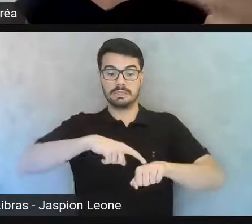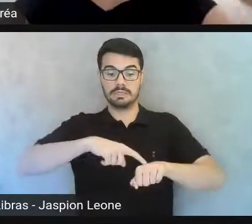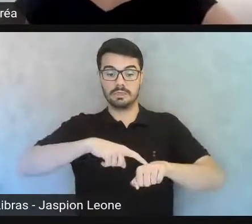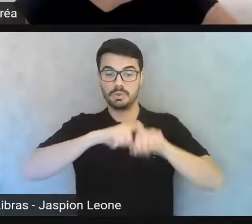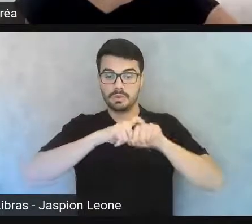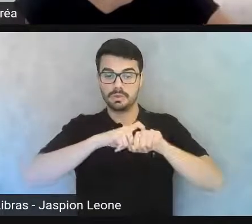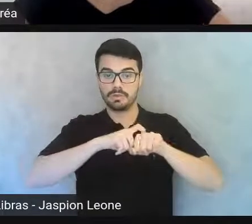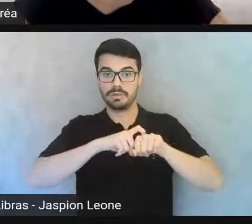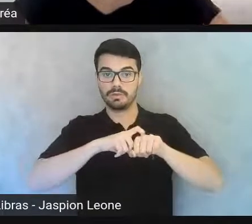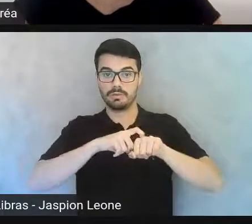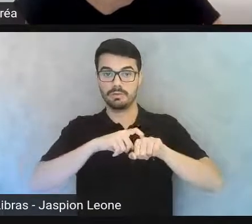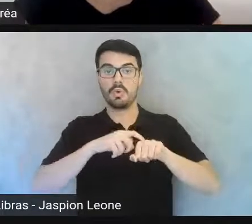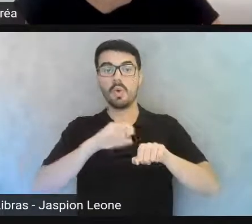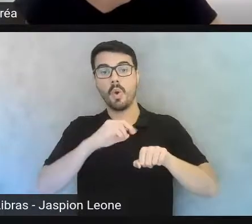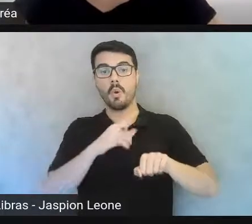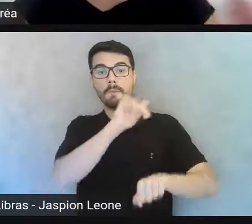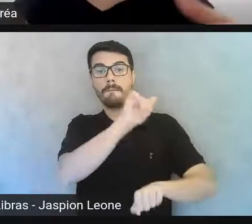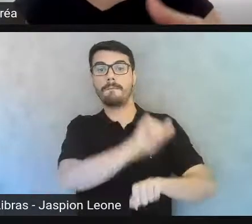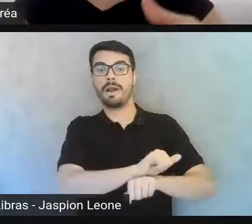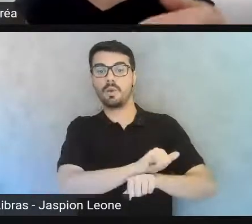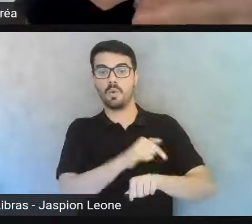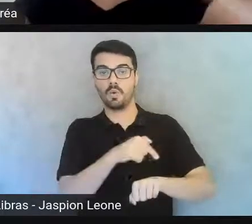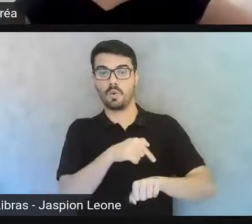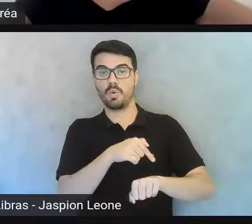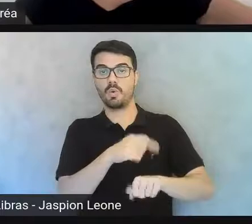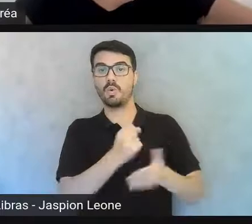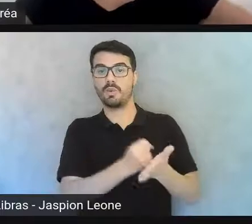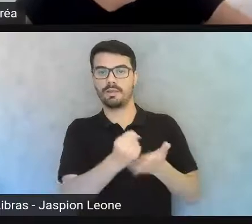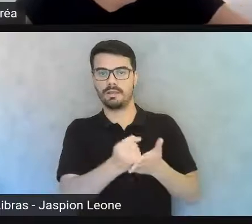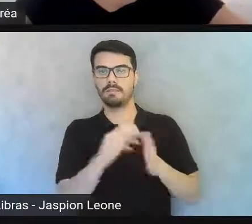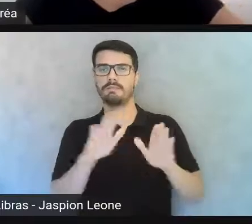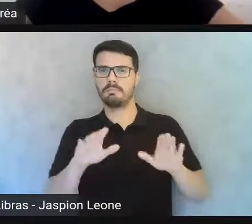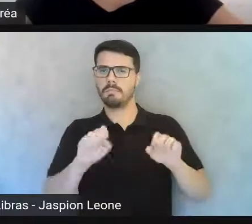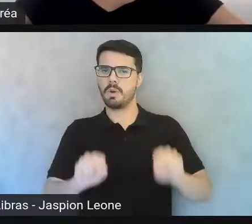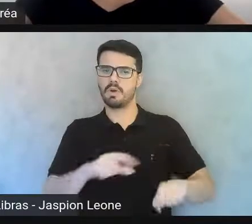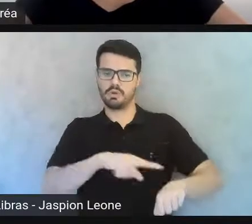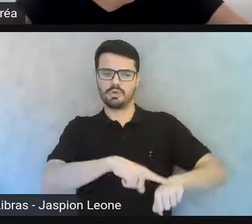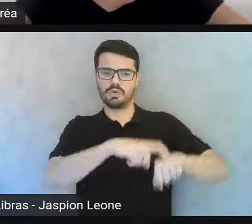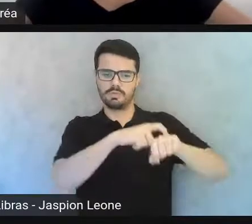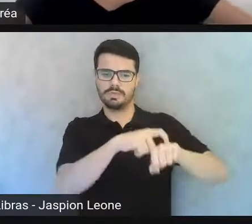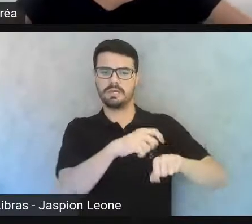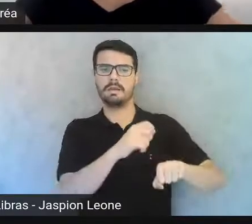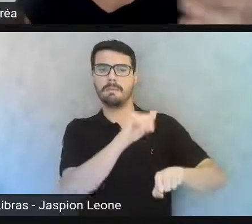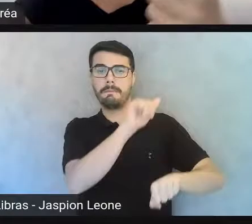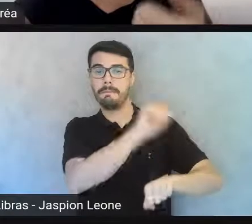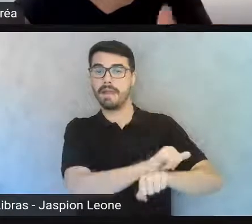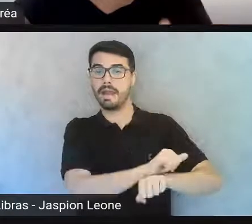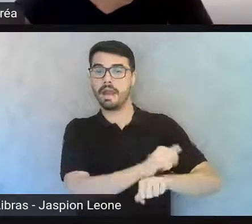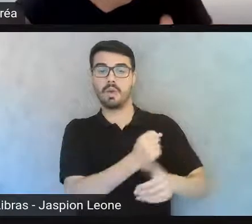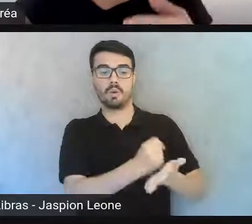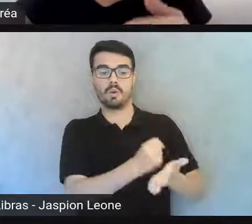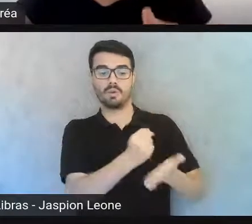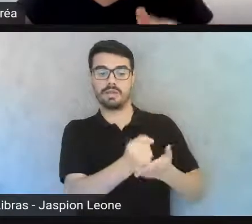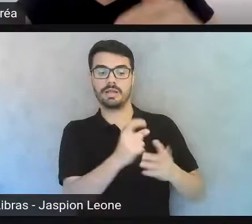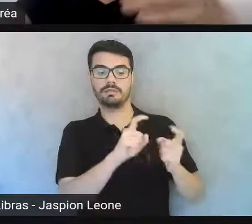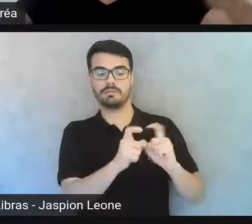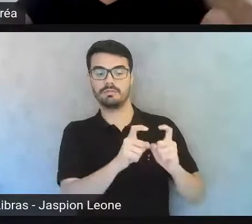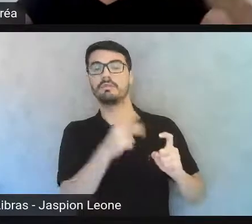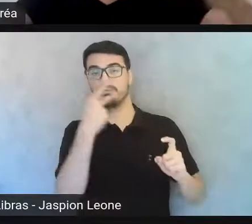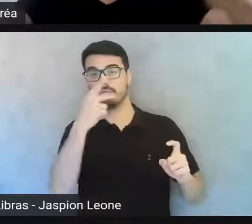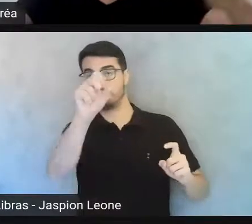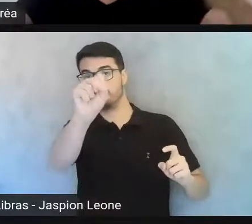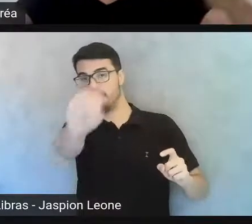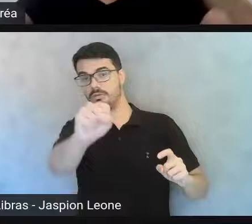as chamadas interrupções que seja, né? Porque ele diz assim, olha, eu posso interromper o contrato administrativo? Posso. Então,